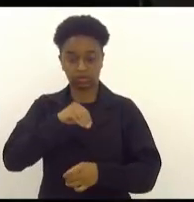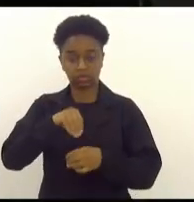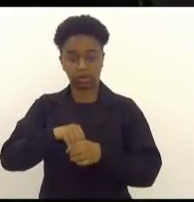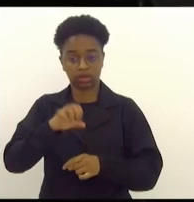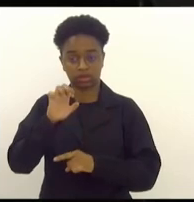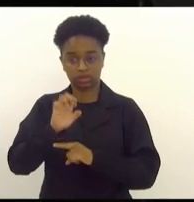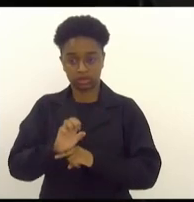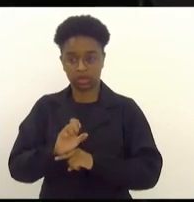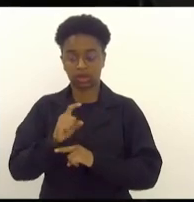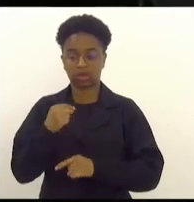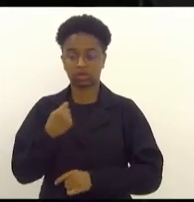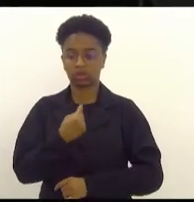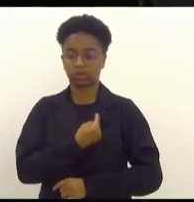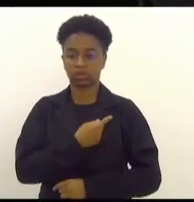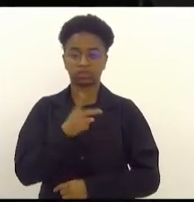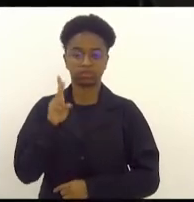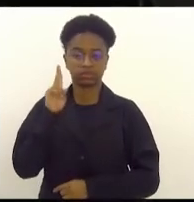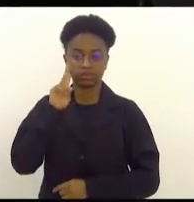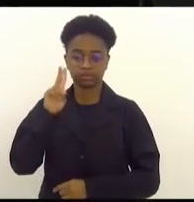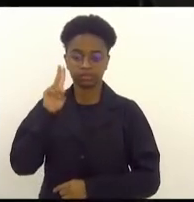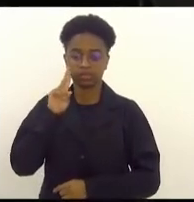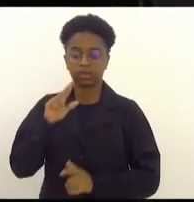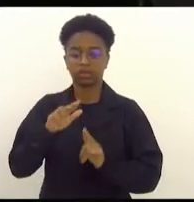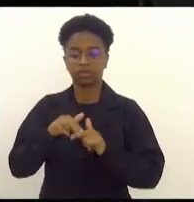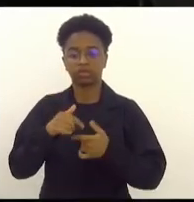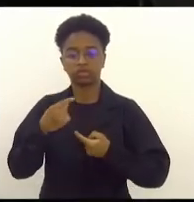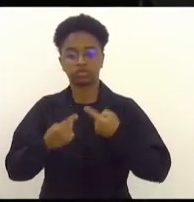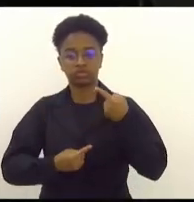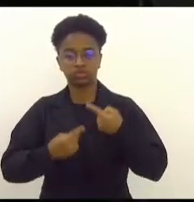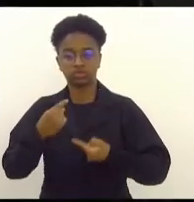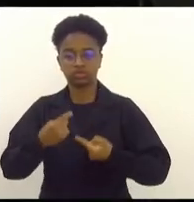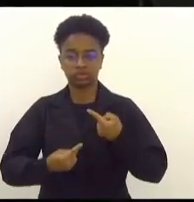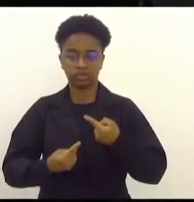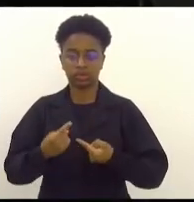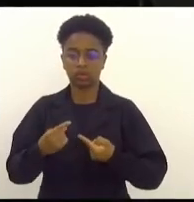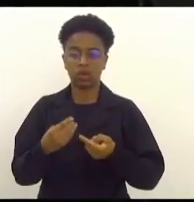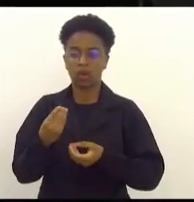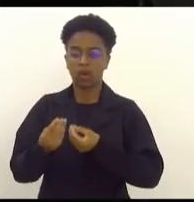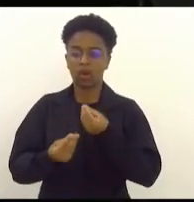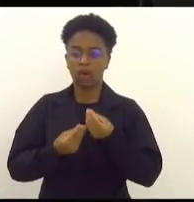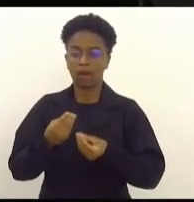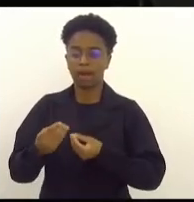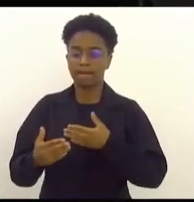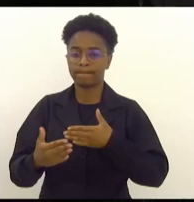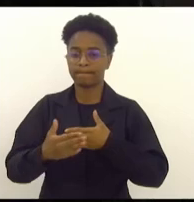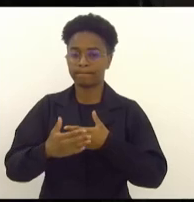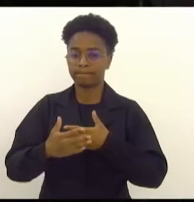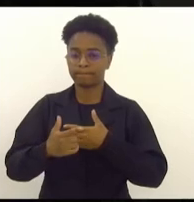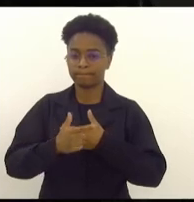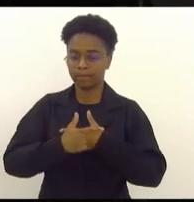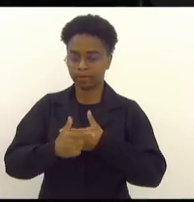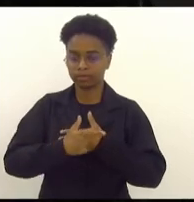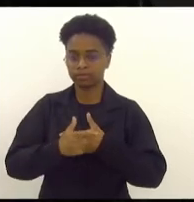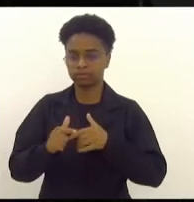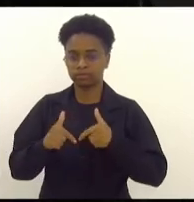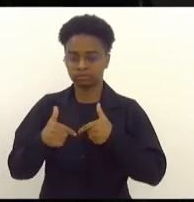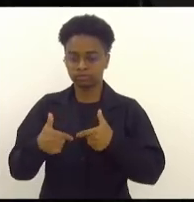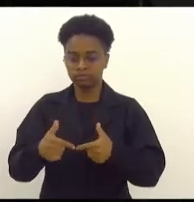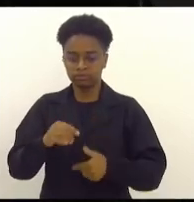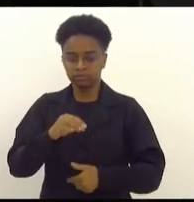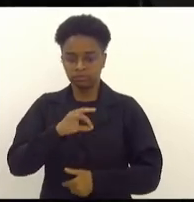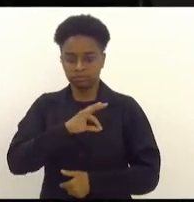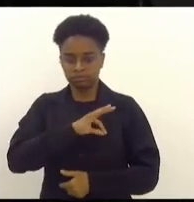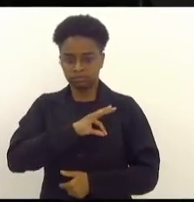remete há uma discussão Central sobre o papel da ação policial